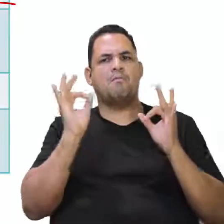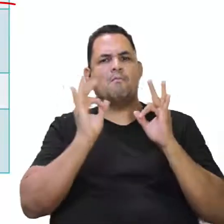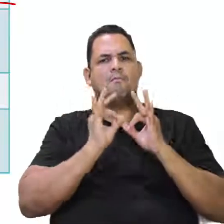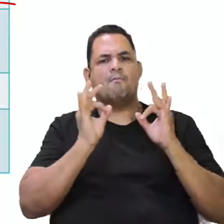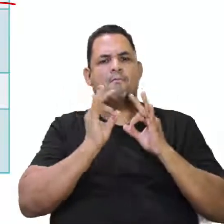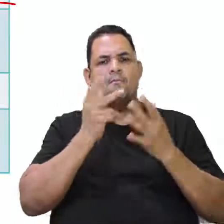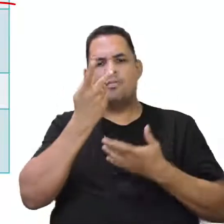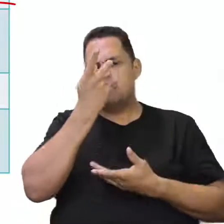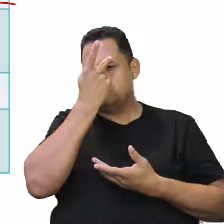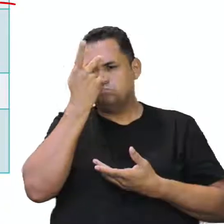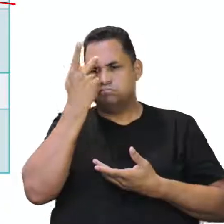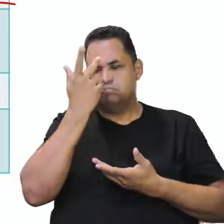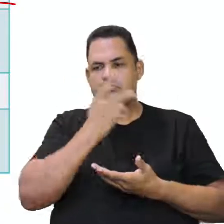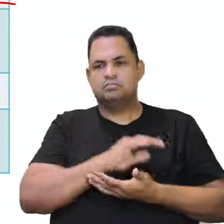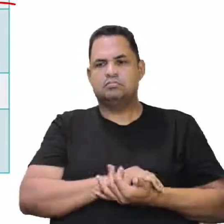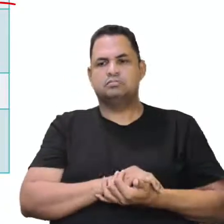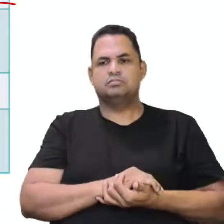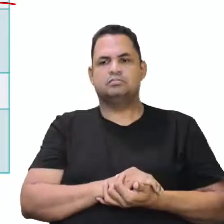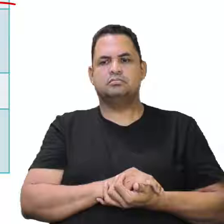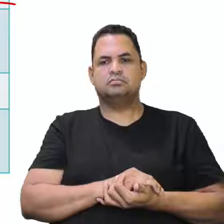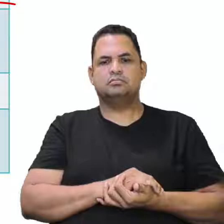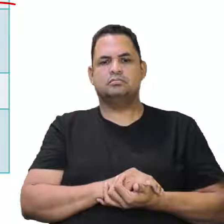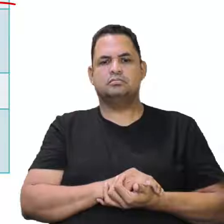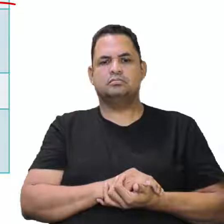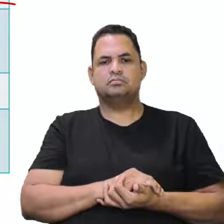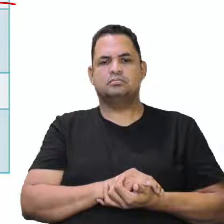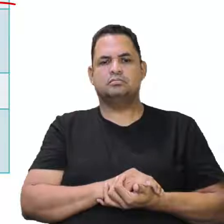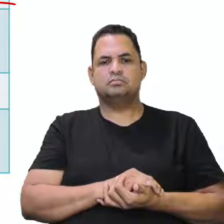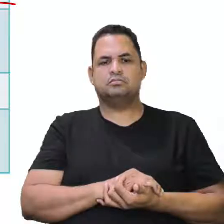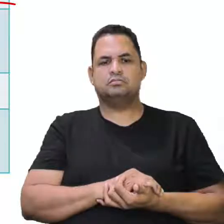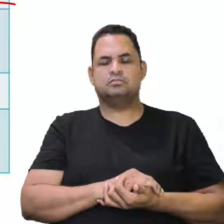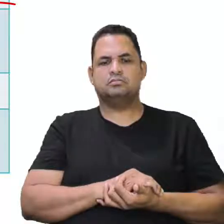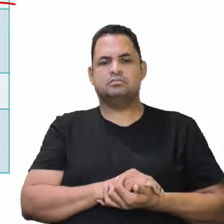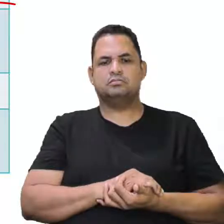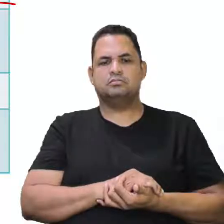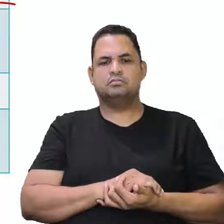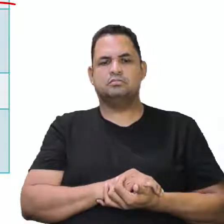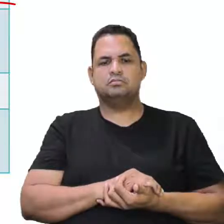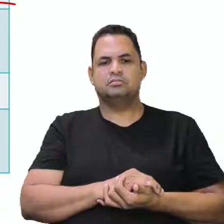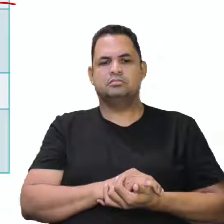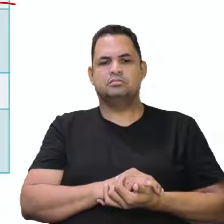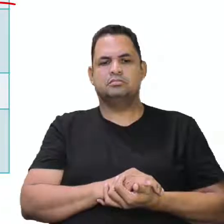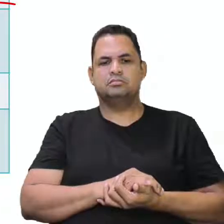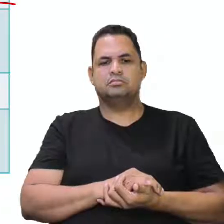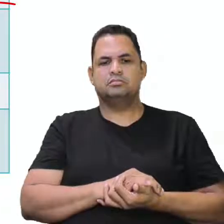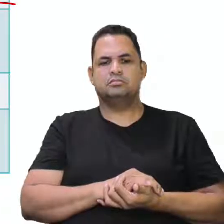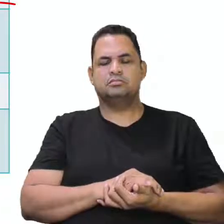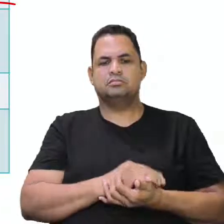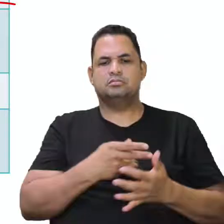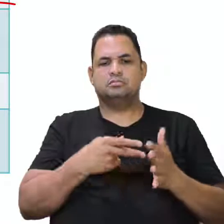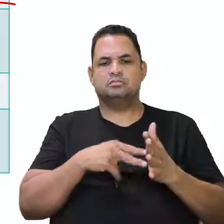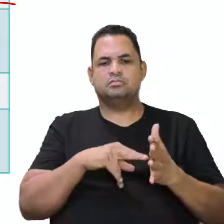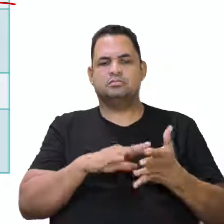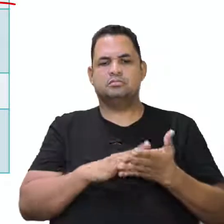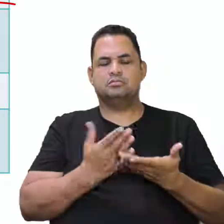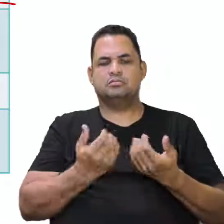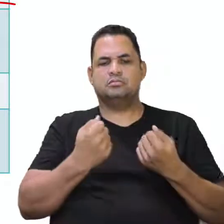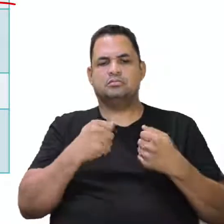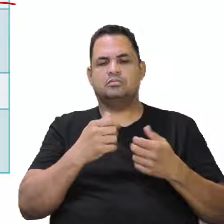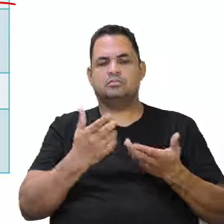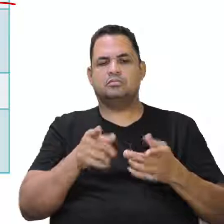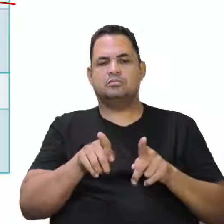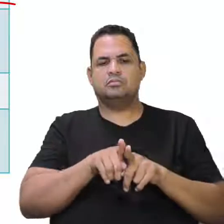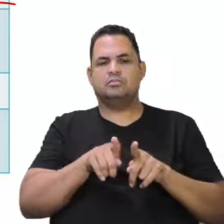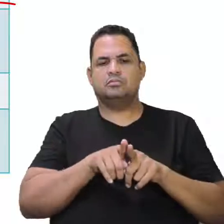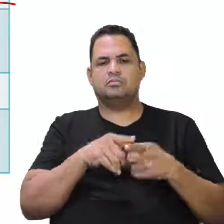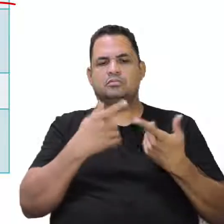help me, a mesma coisa de nobody can help me. Ninguém pode me ajudar. E everyone, com sentido de todo mundo, que eu posso também